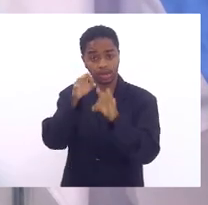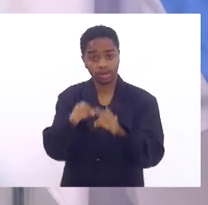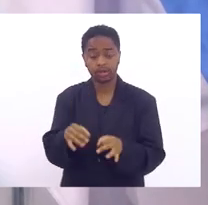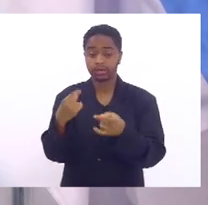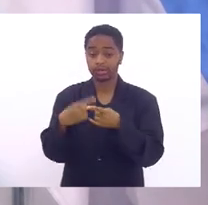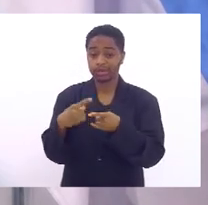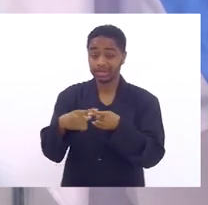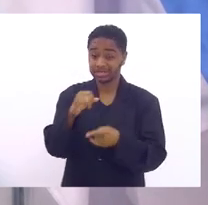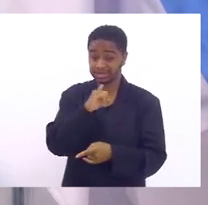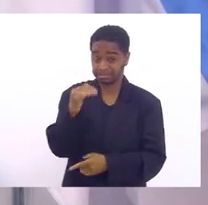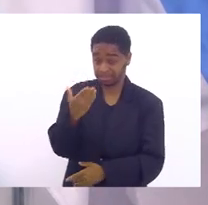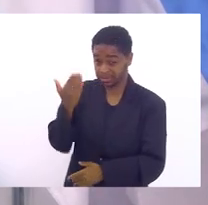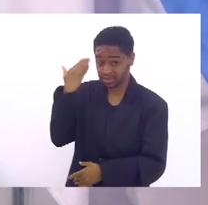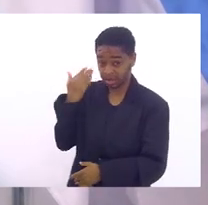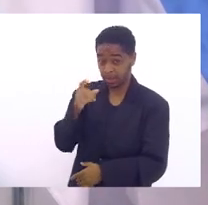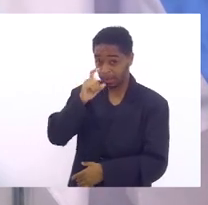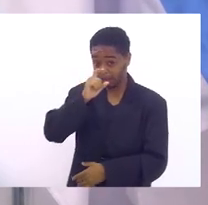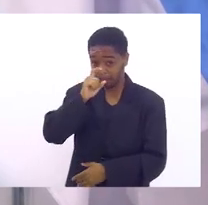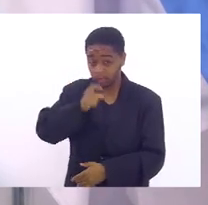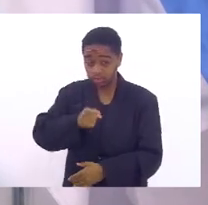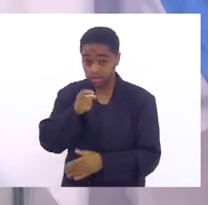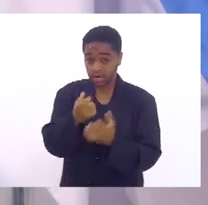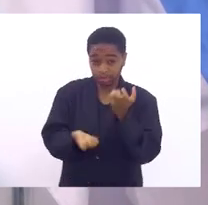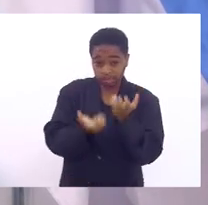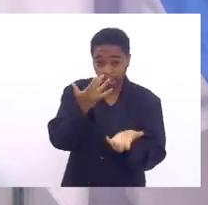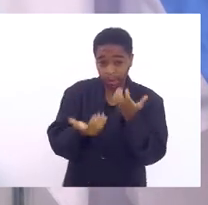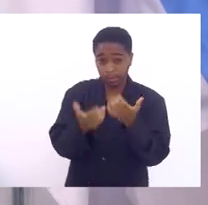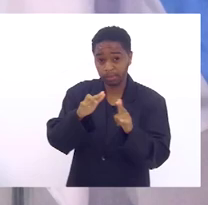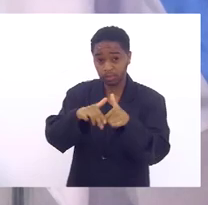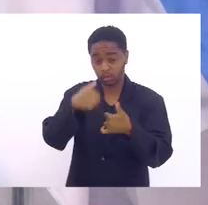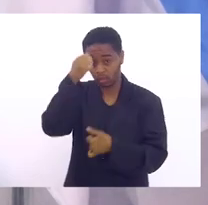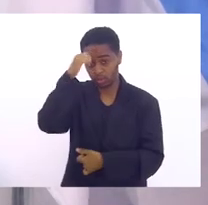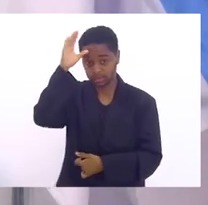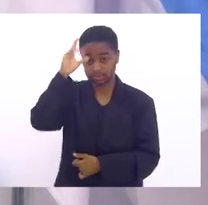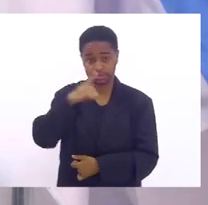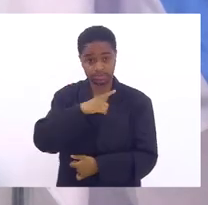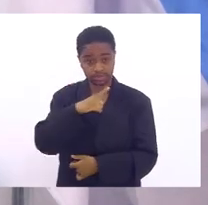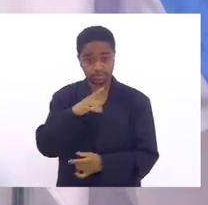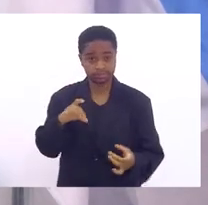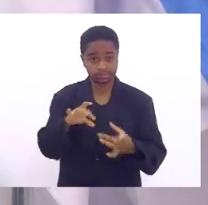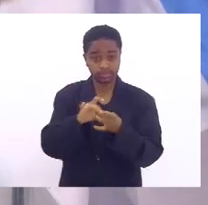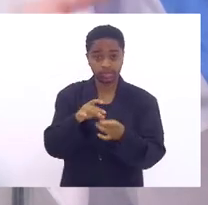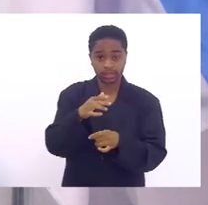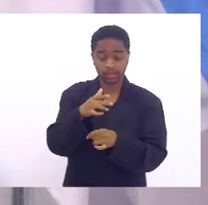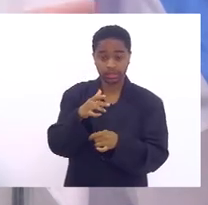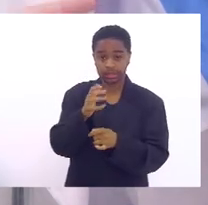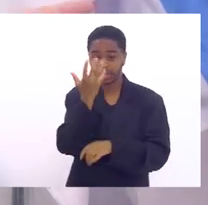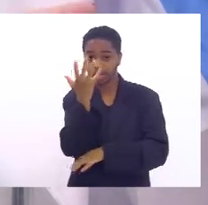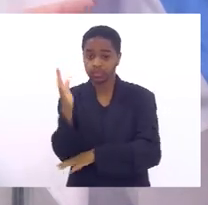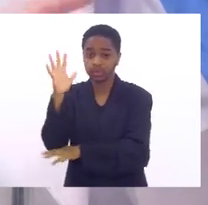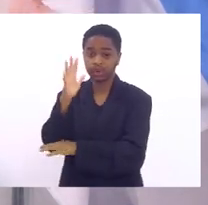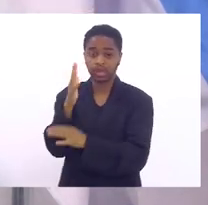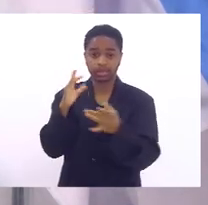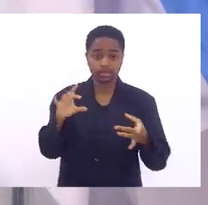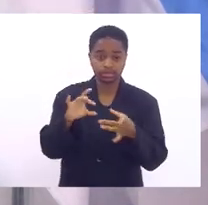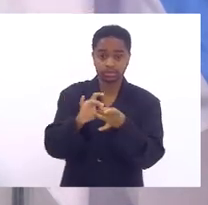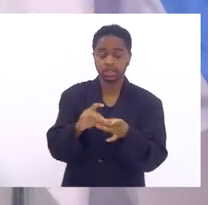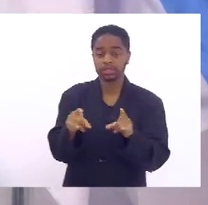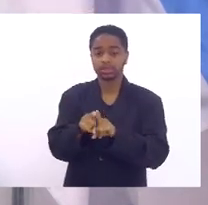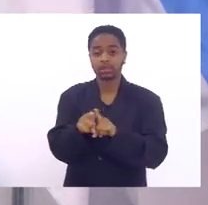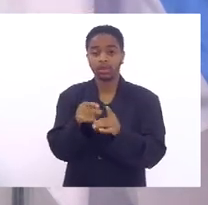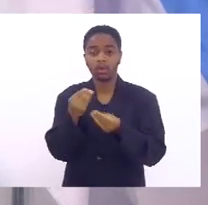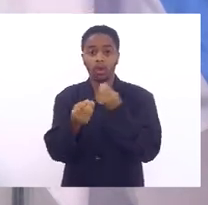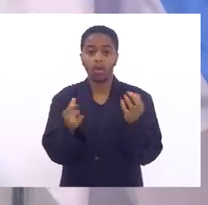atrás as bruxas foram queimadas pelos conhecimentos que tinham com a natureza da relação com a natureza e da